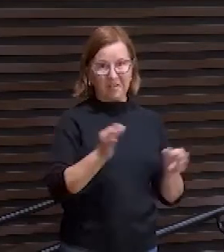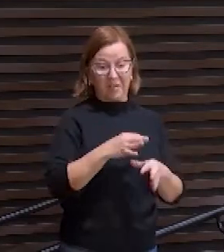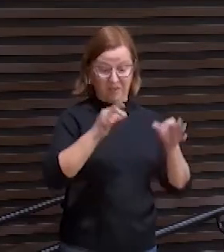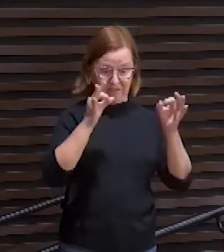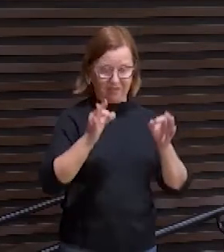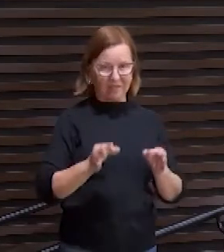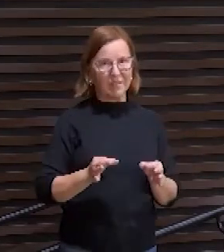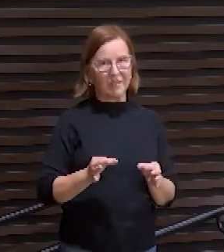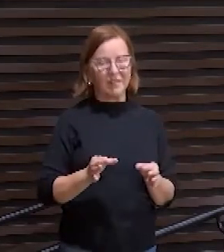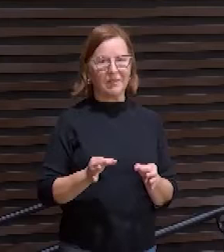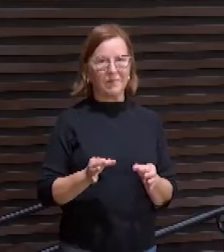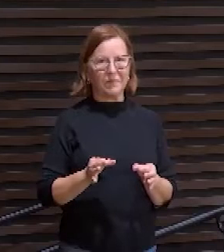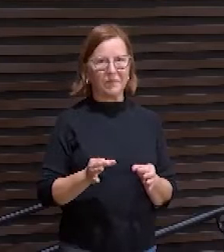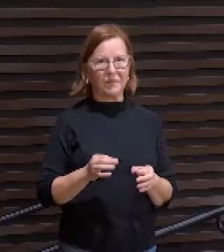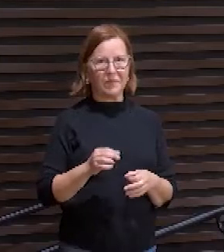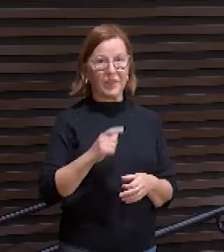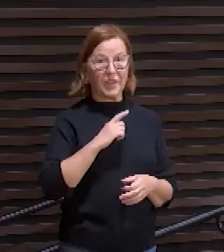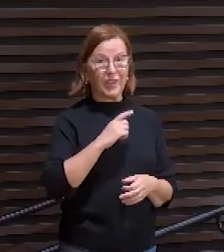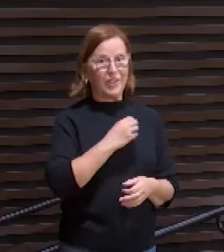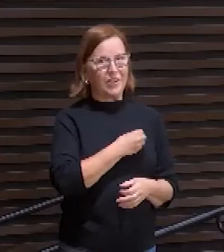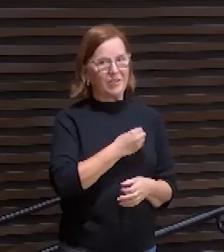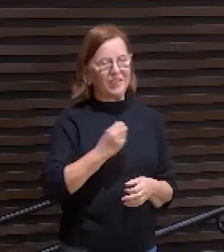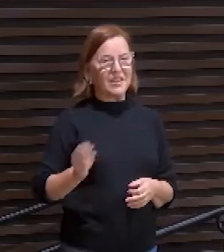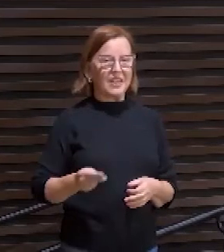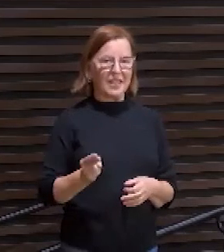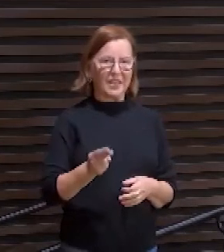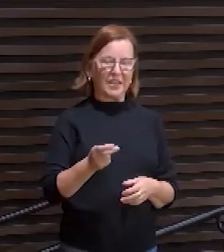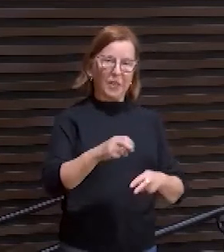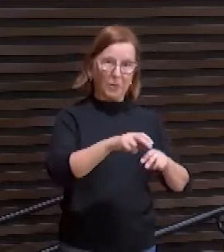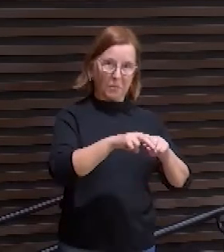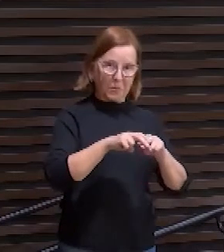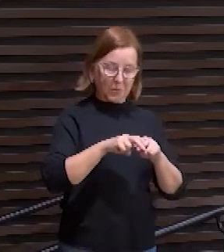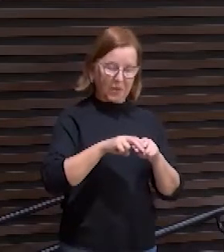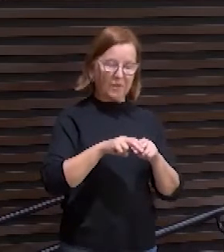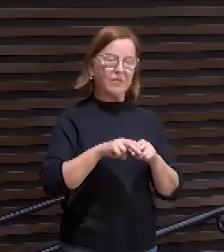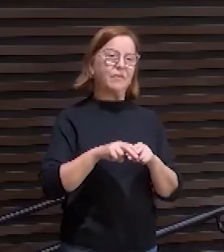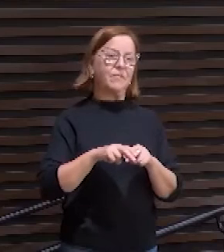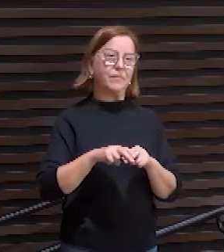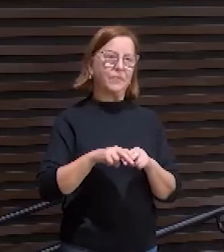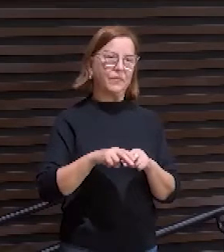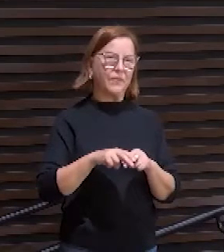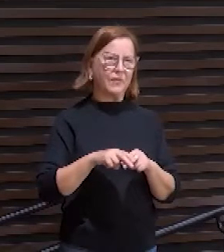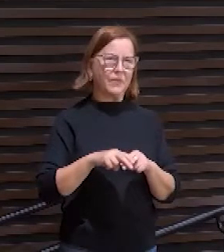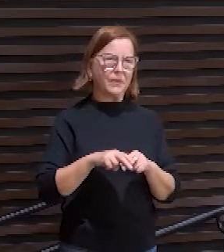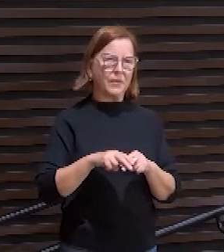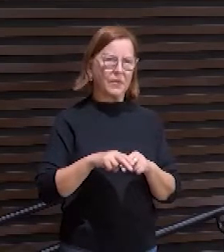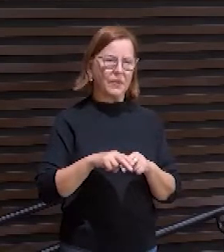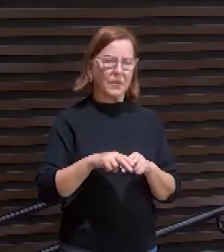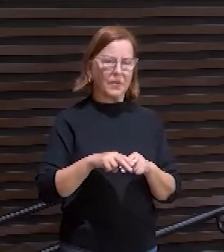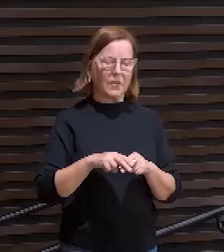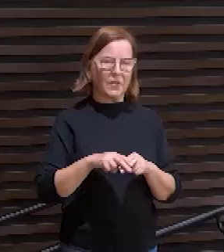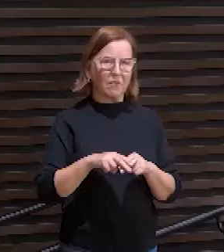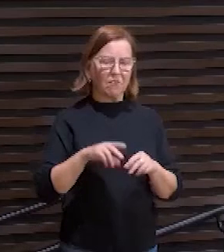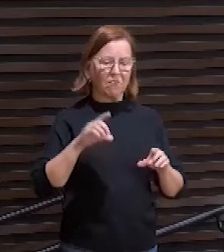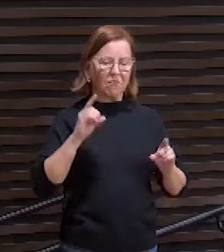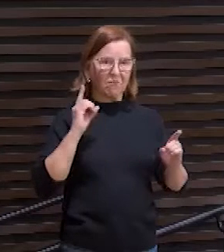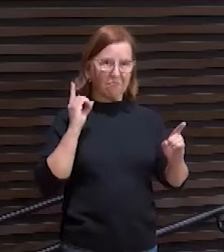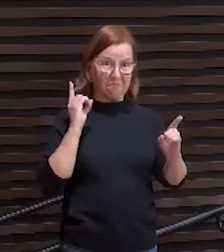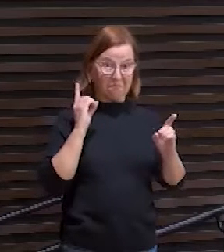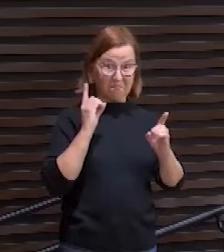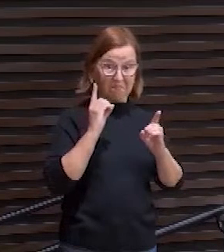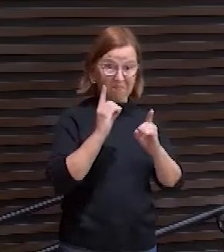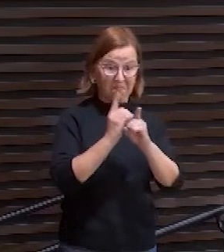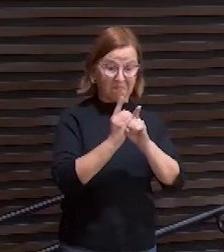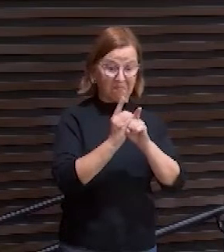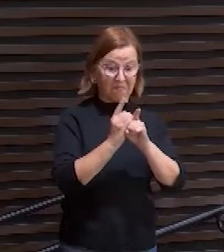convicção de que ele tinha vida eterna. Por isso que ele foi tão ansiosamente em direção a Jesus